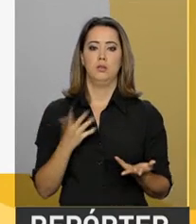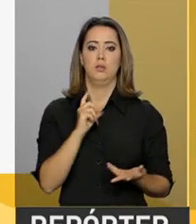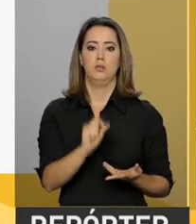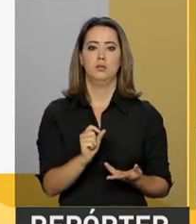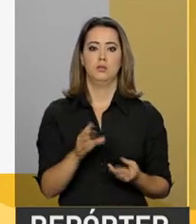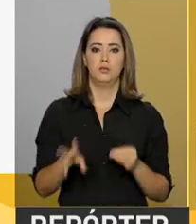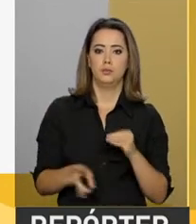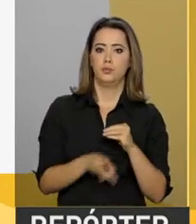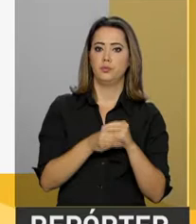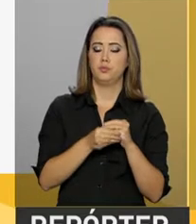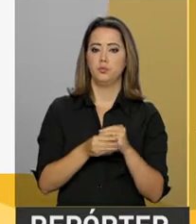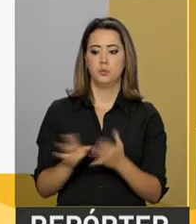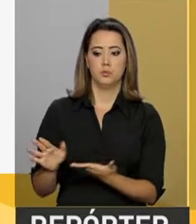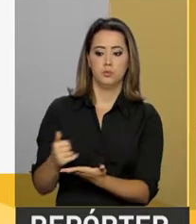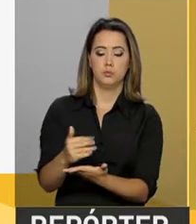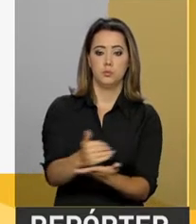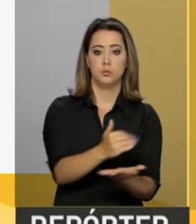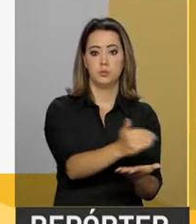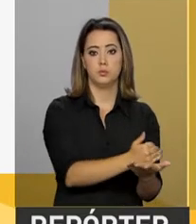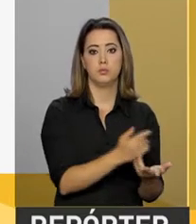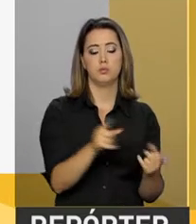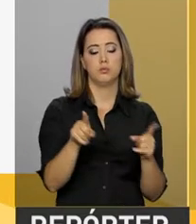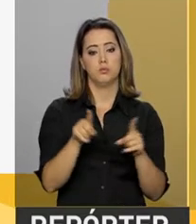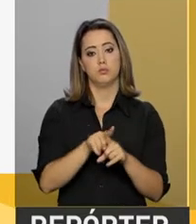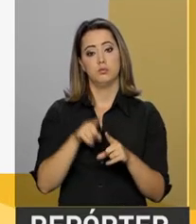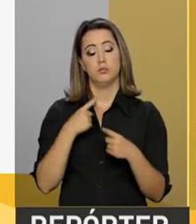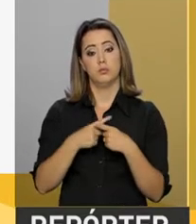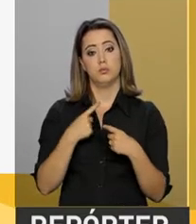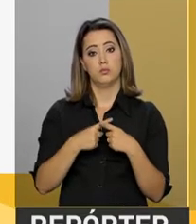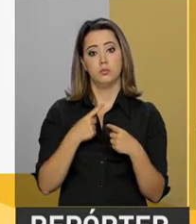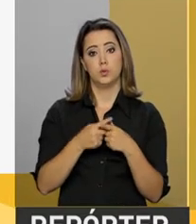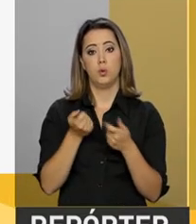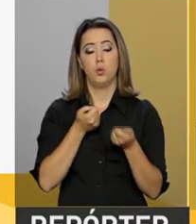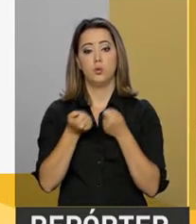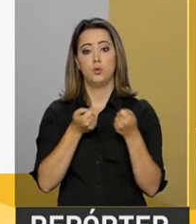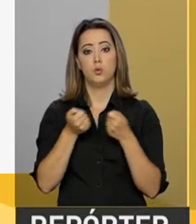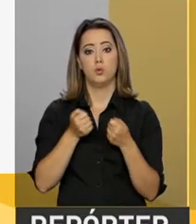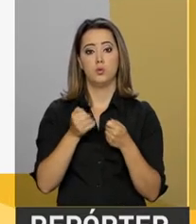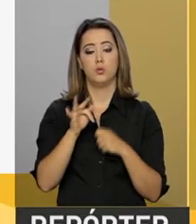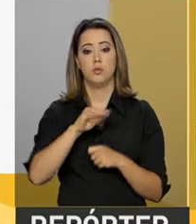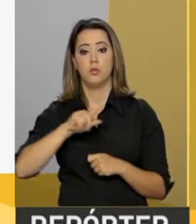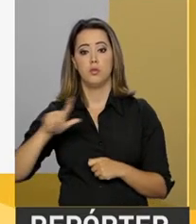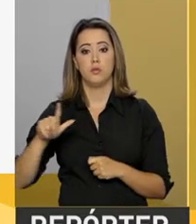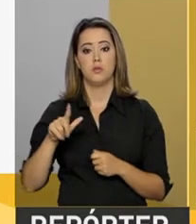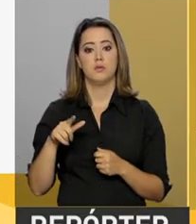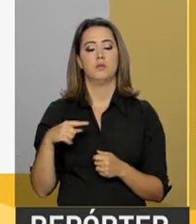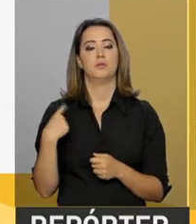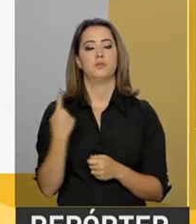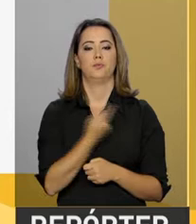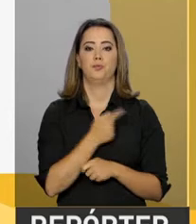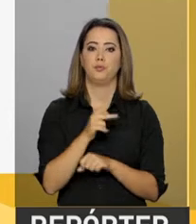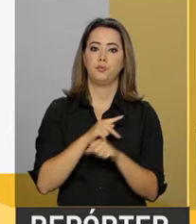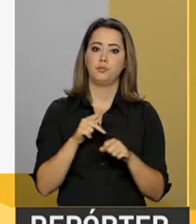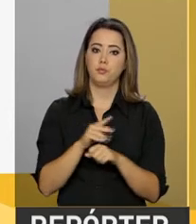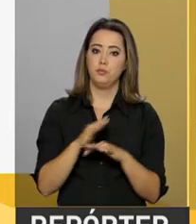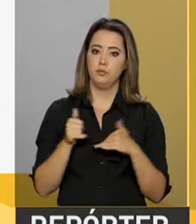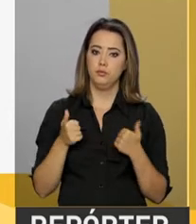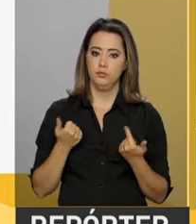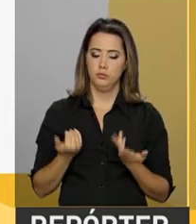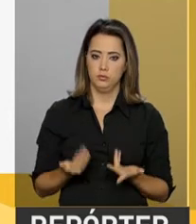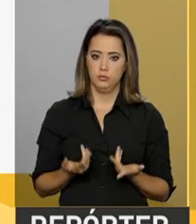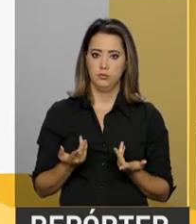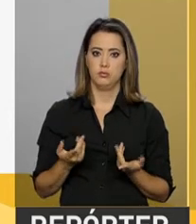complementação das receitas em virtude da grande exige de lamentar é que nós vivemos no país bom inclusive